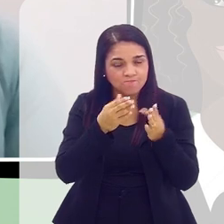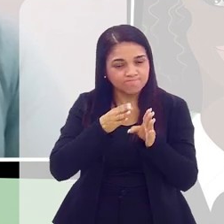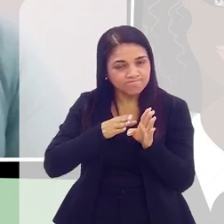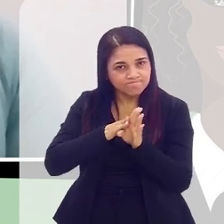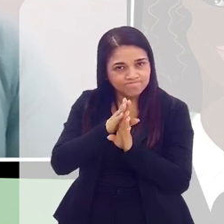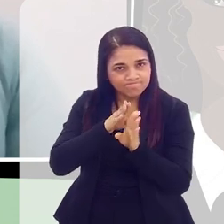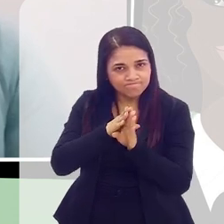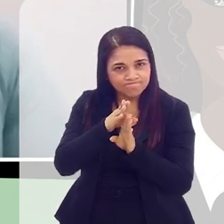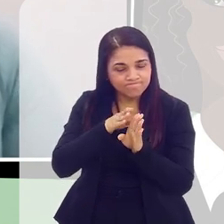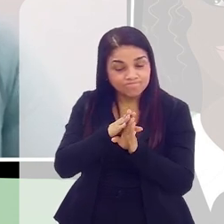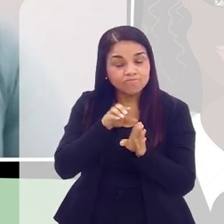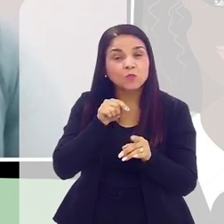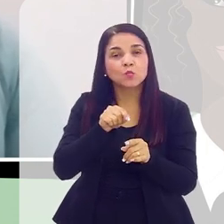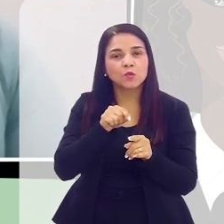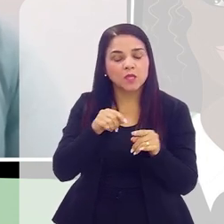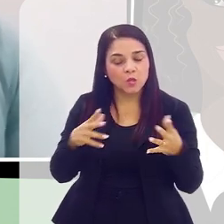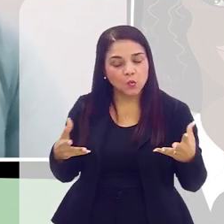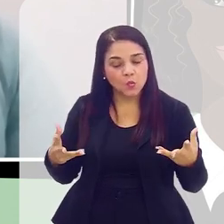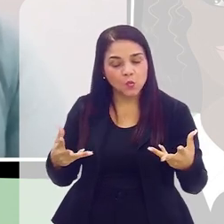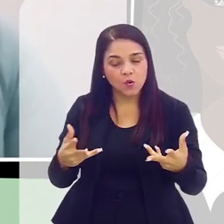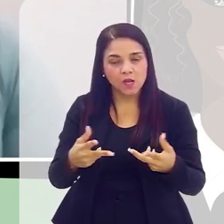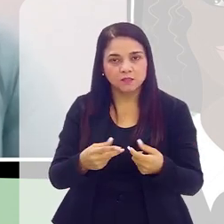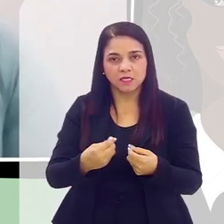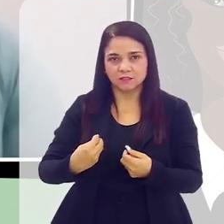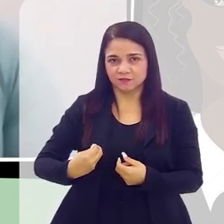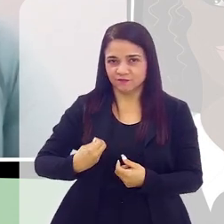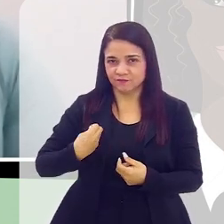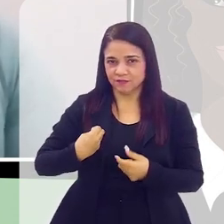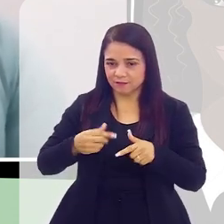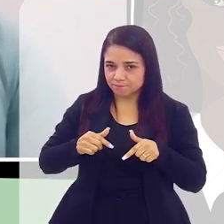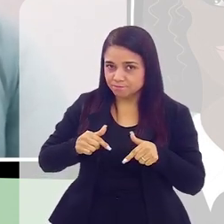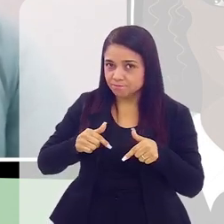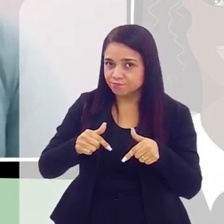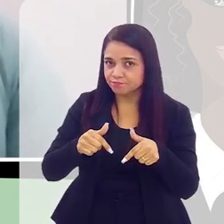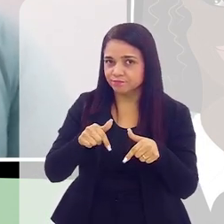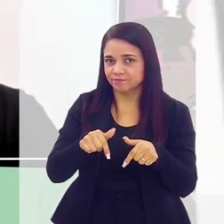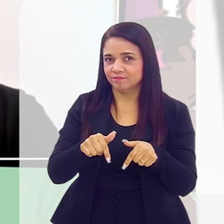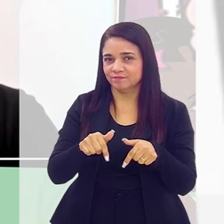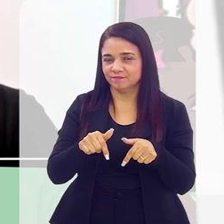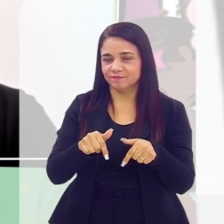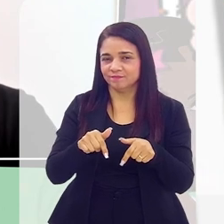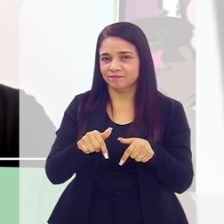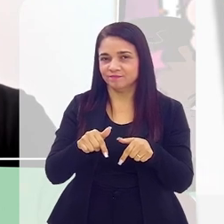intervenção daí, é trazer qualidade de vida e tentar